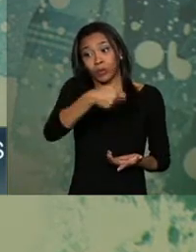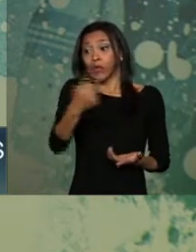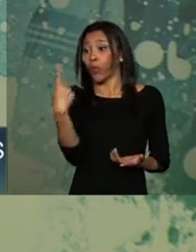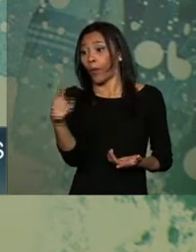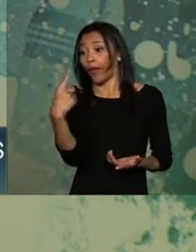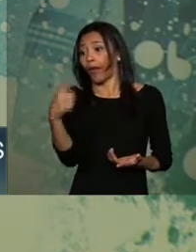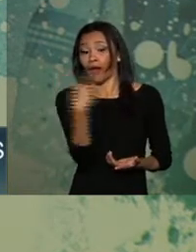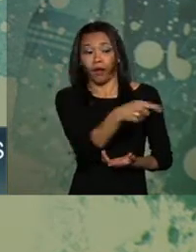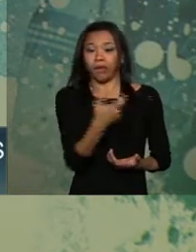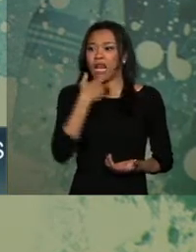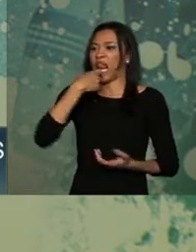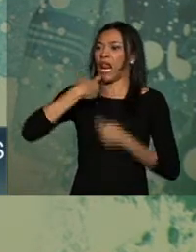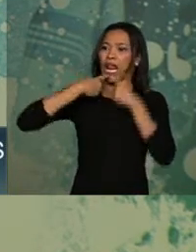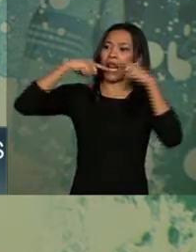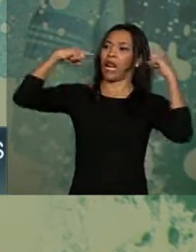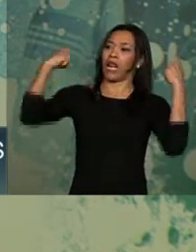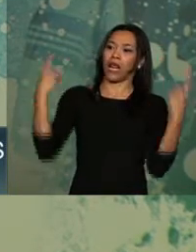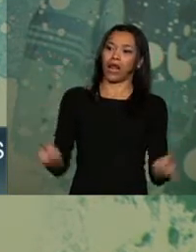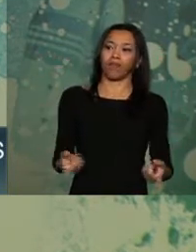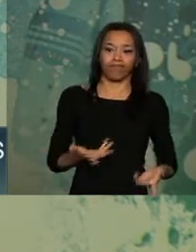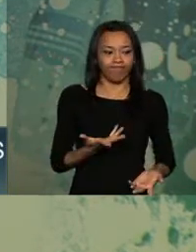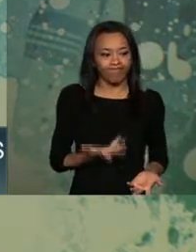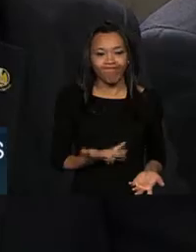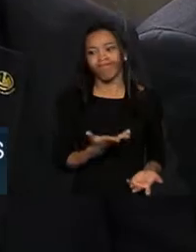real para ele, ele risca teu carro.